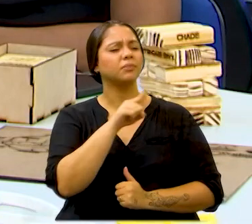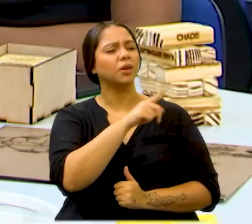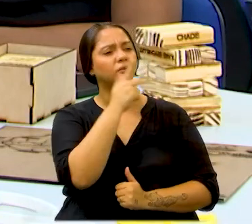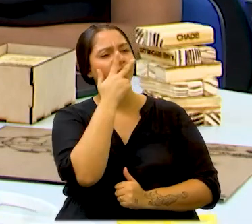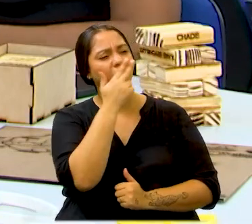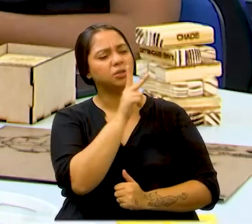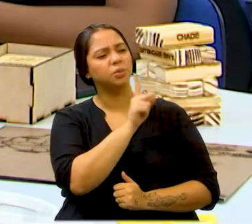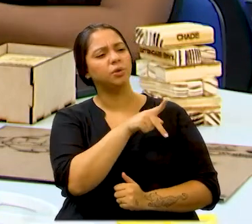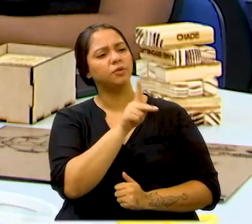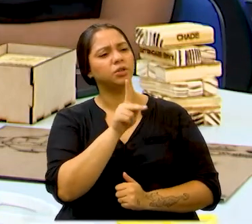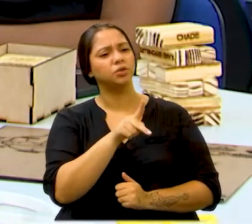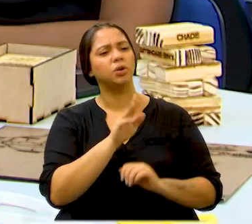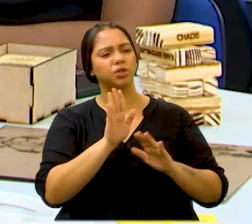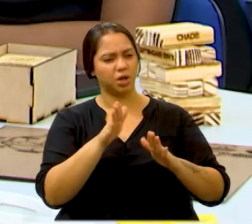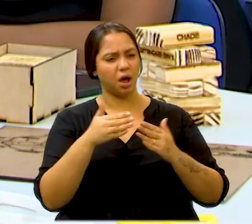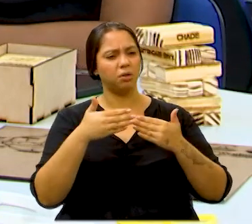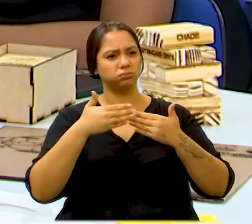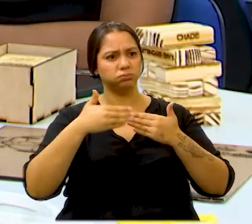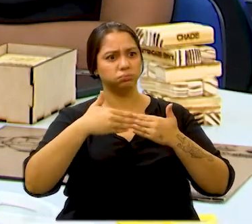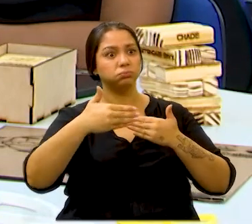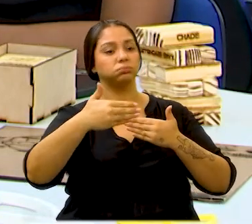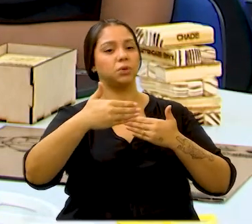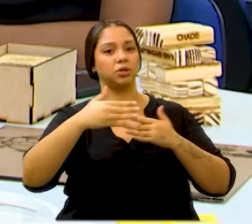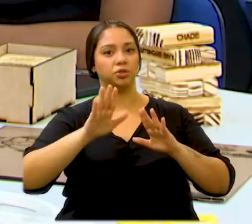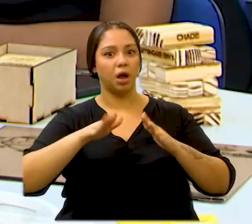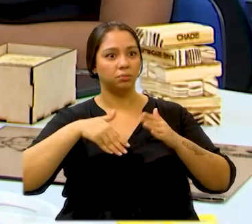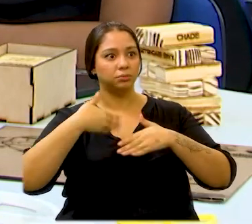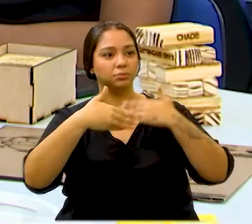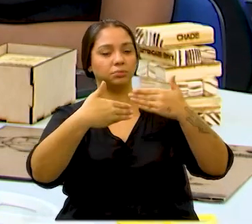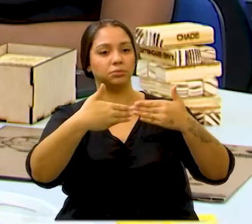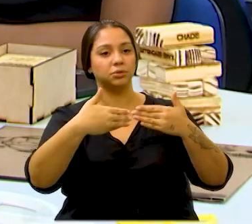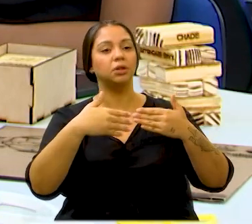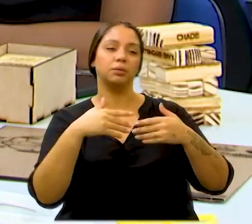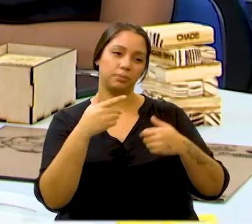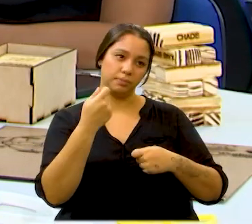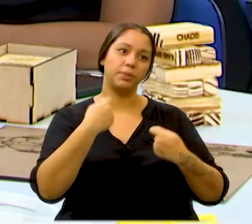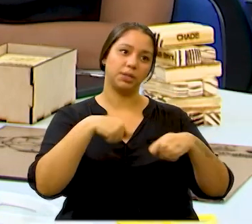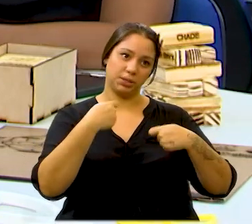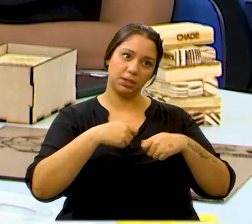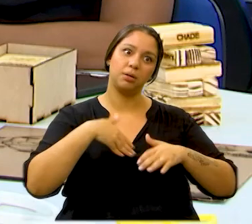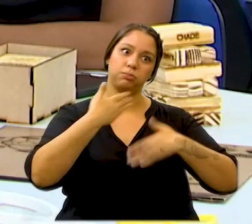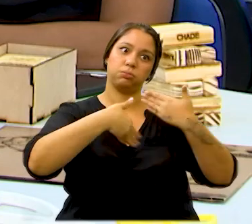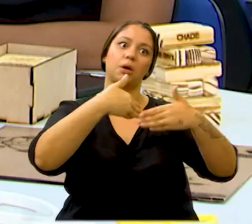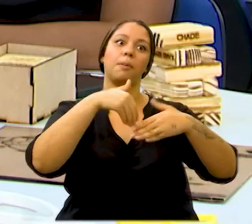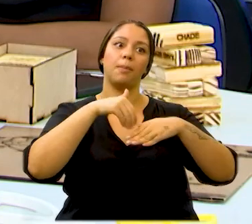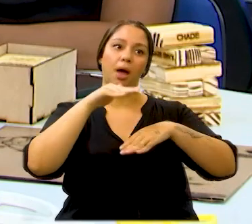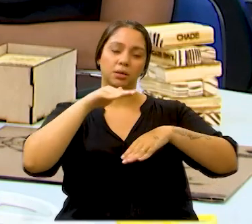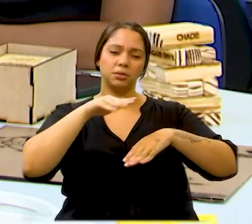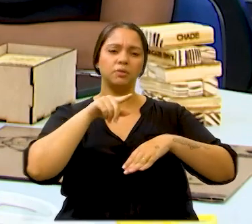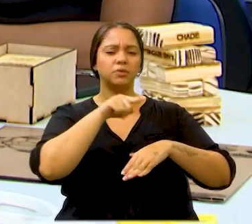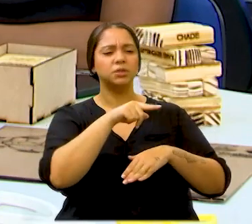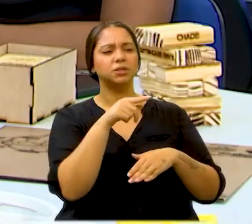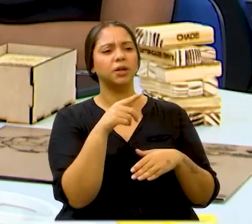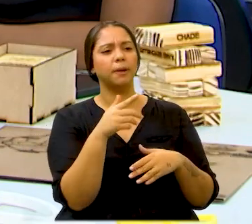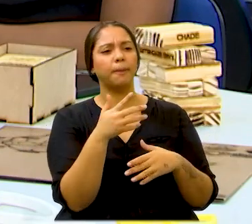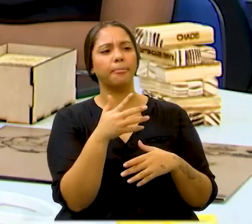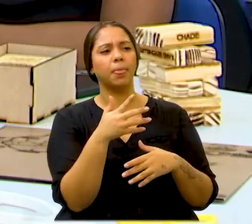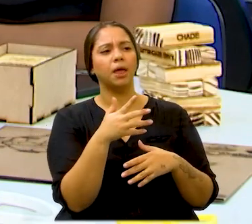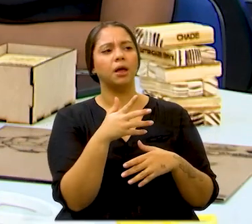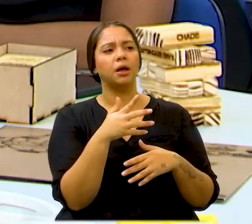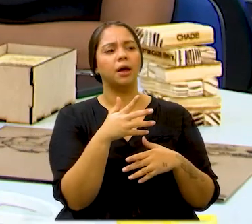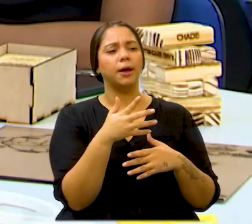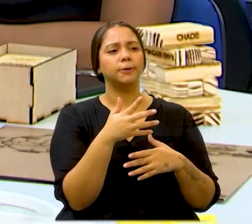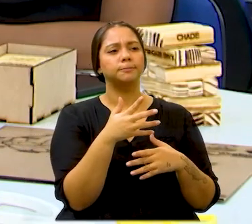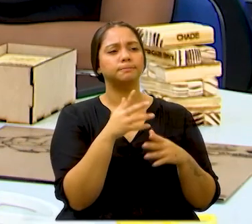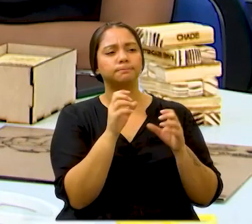acha, professora, que a gente já avançou bem? Evidentemente que precisa avançar muito mais. Mas eu gostaria